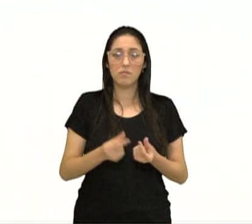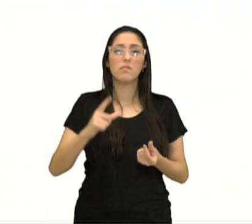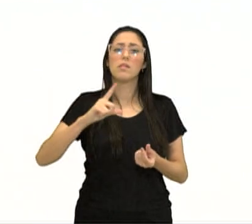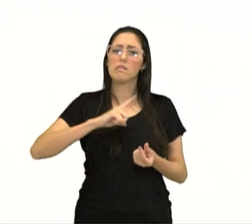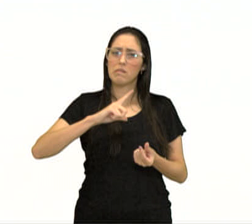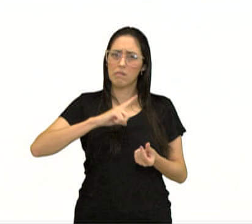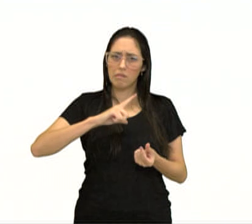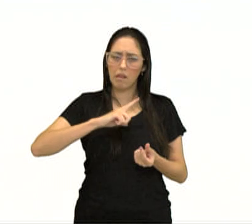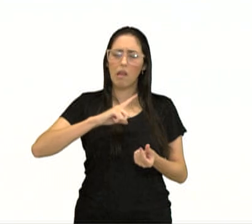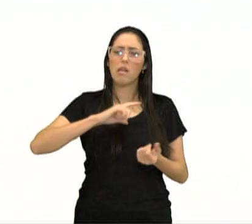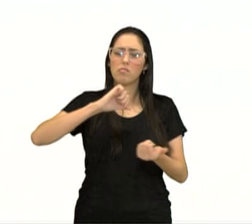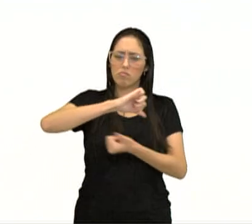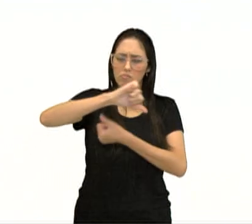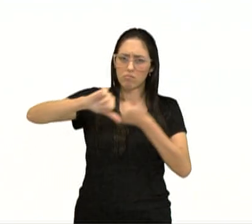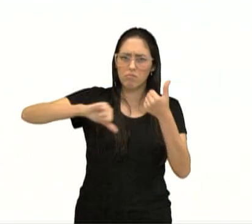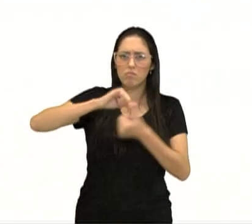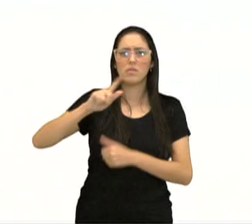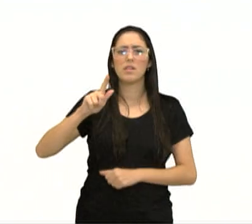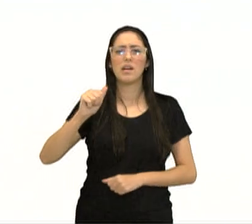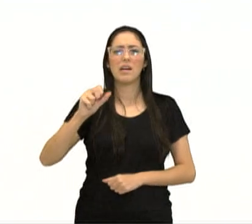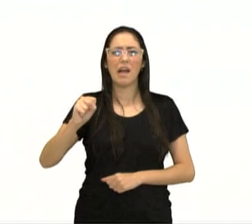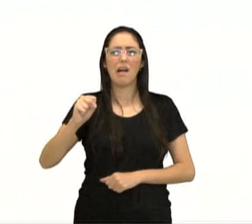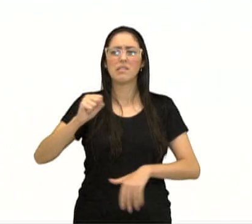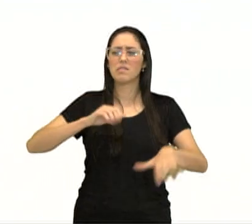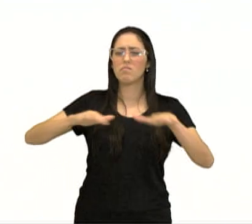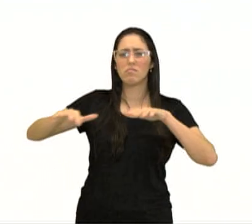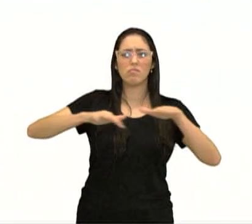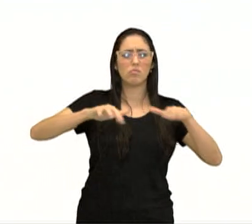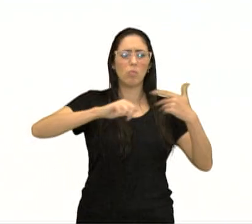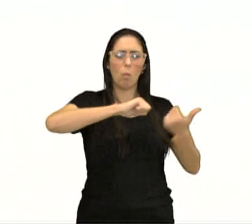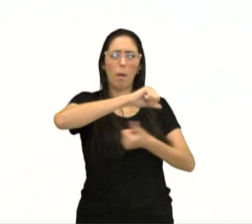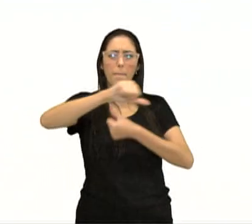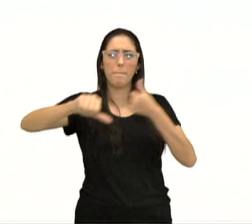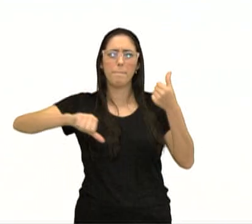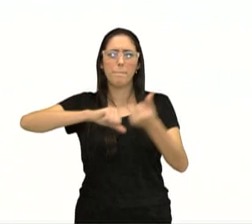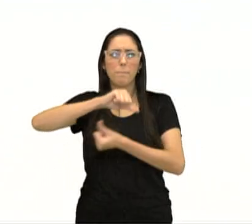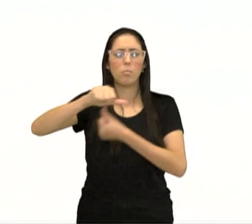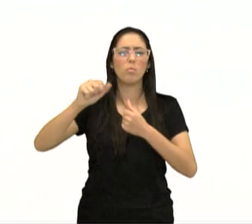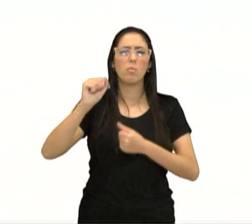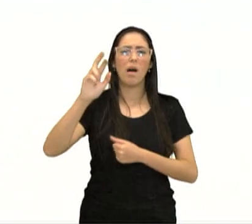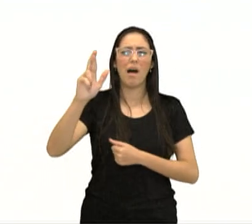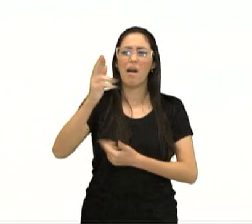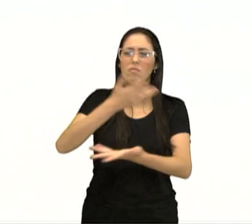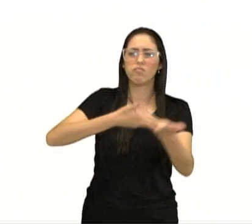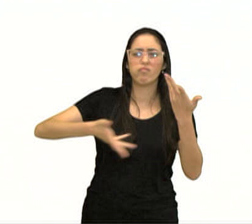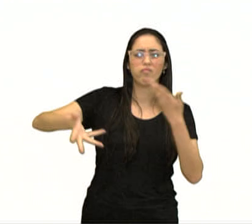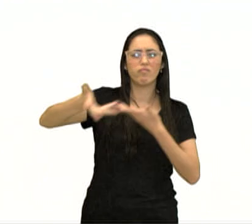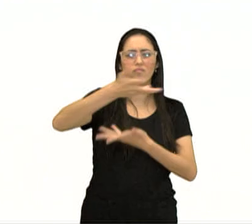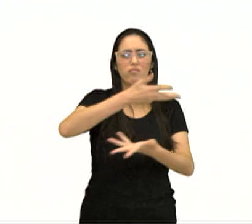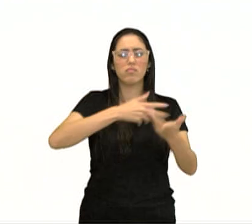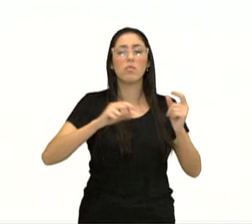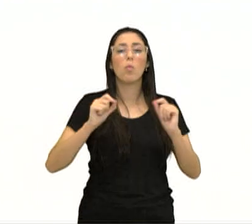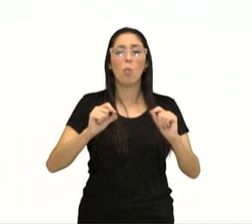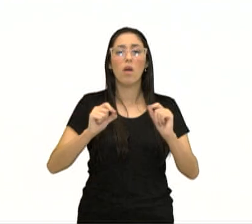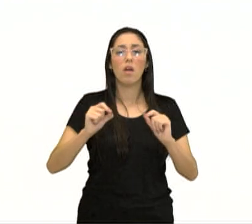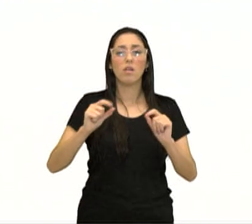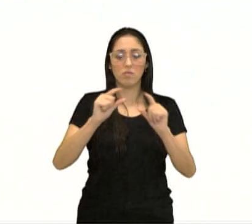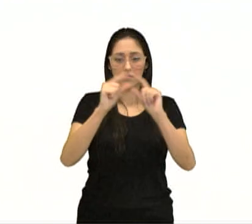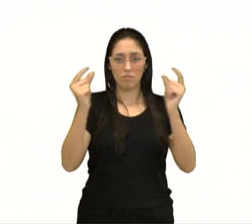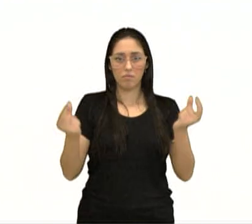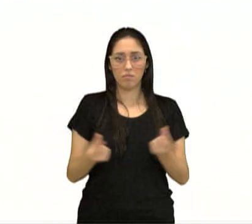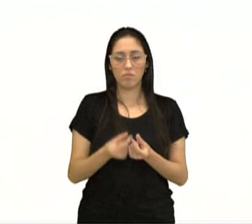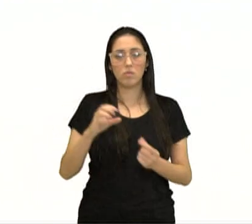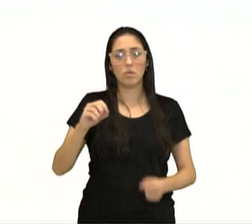e os gases se movimentam na atmosfera em função das correntes de ar, o que que acontece? Esse gás ozônio ele também